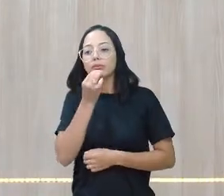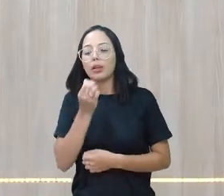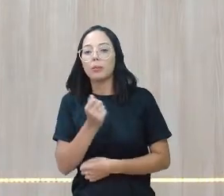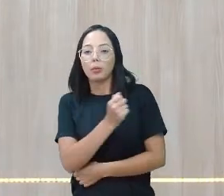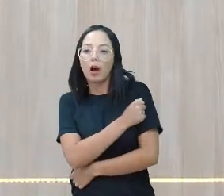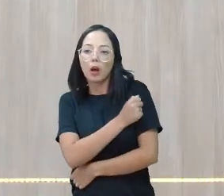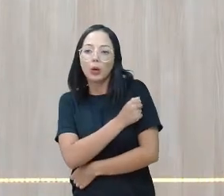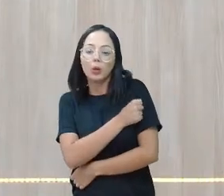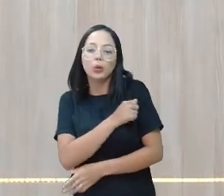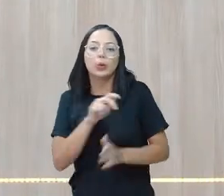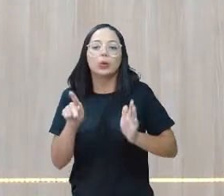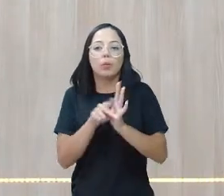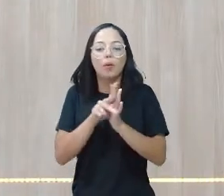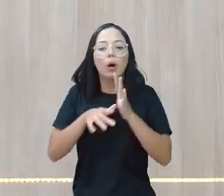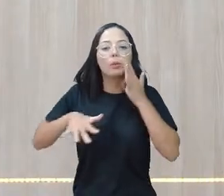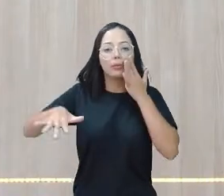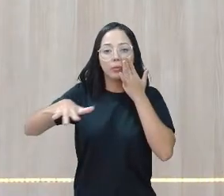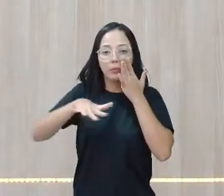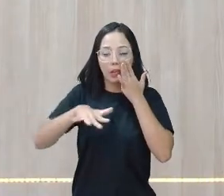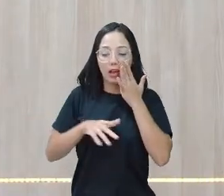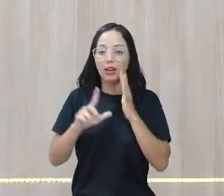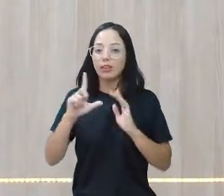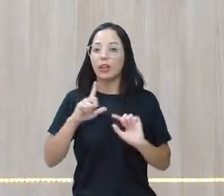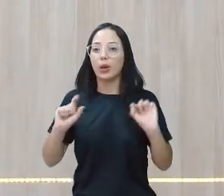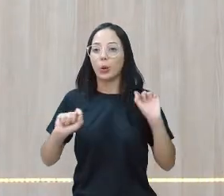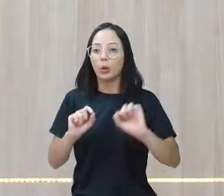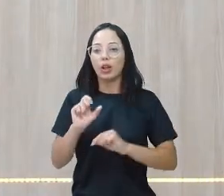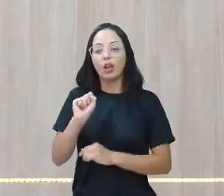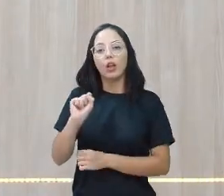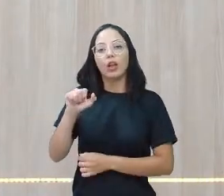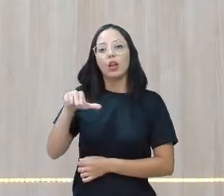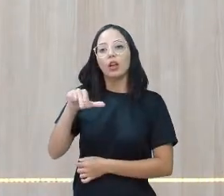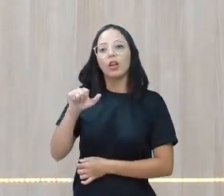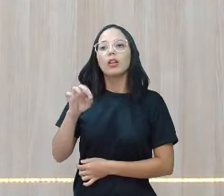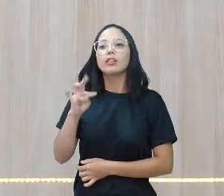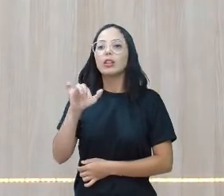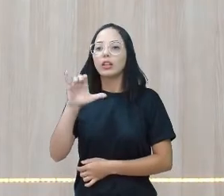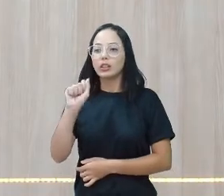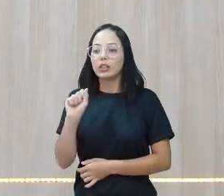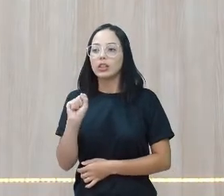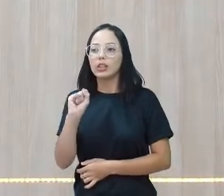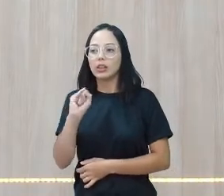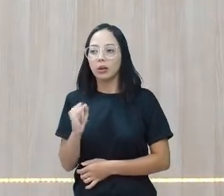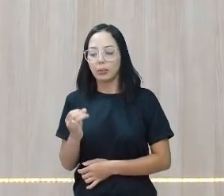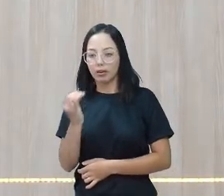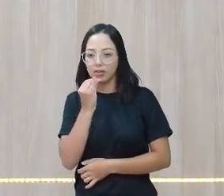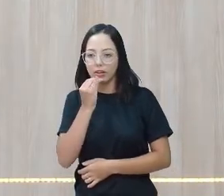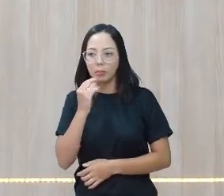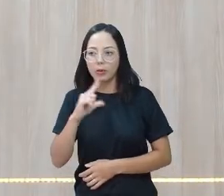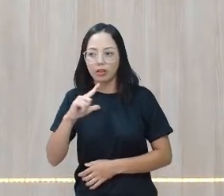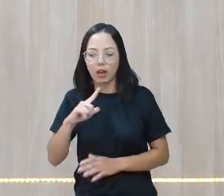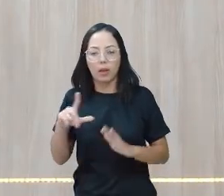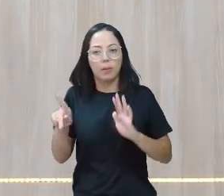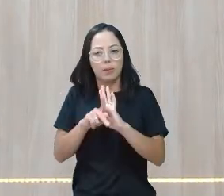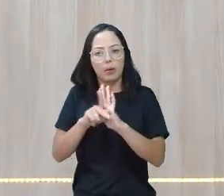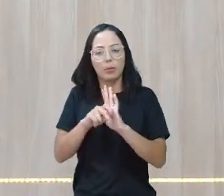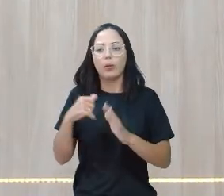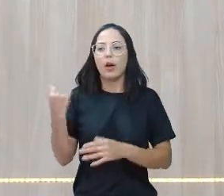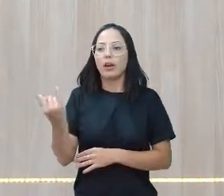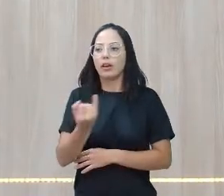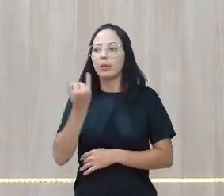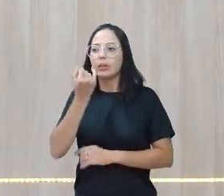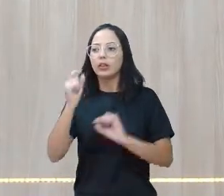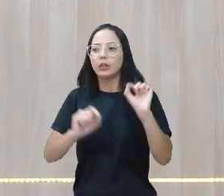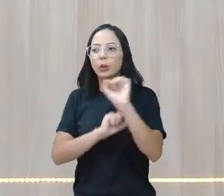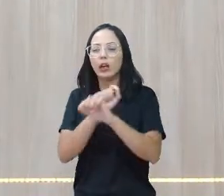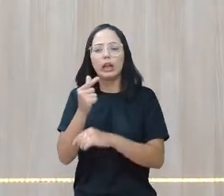nosso, da nossa rede, tenha a sinestesia. Se você tem a sinestesia, é importante você